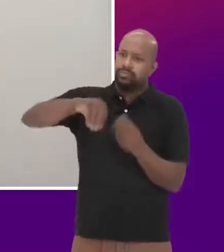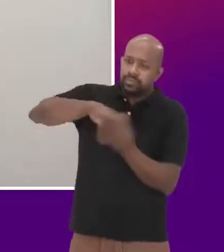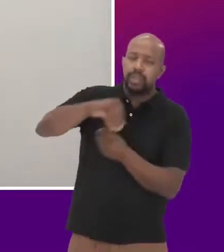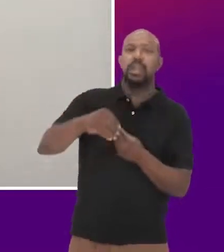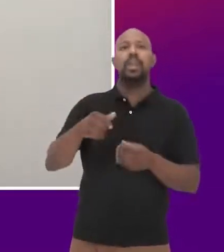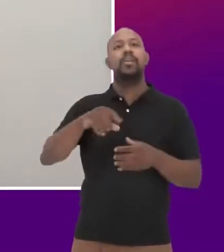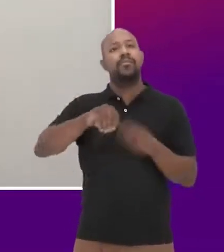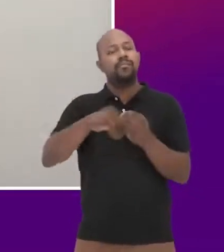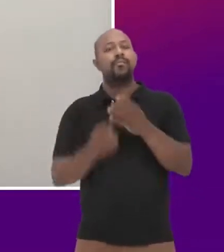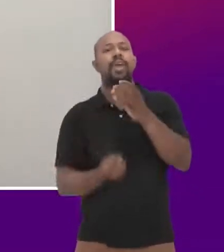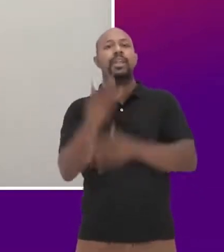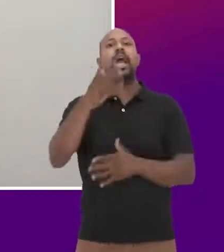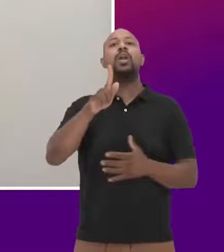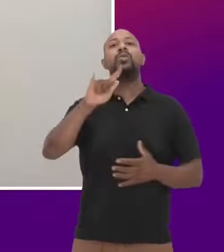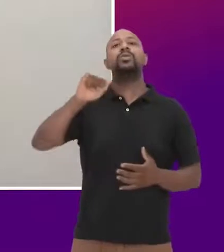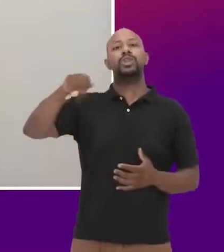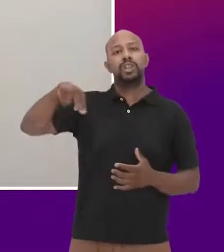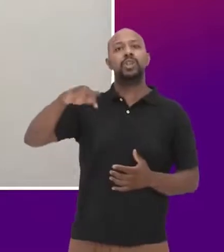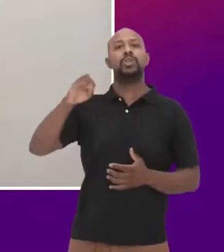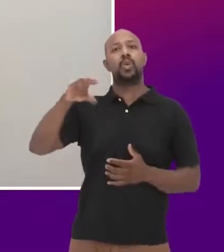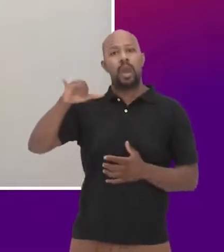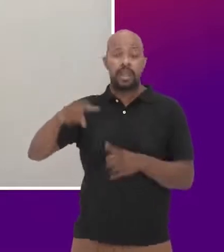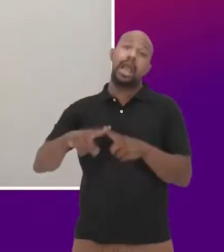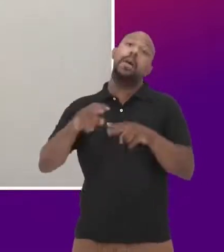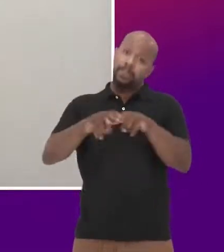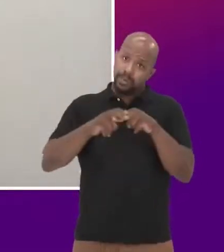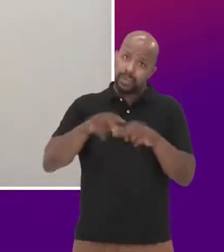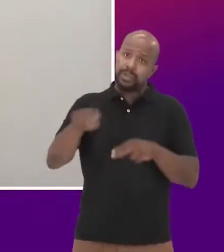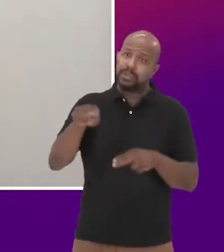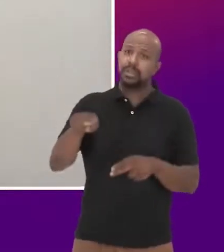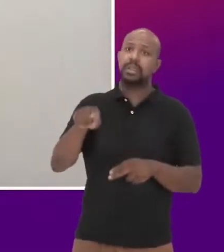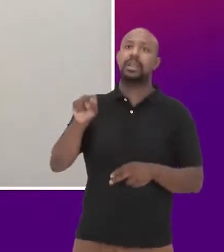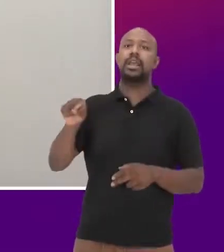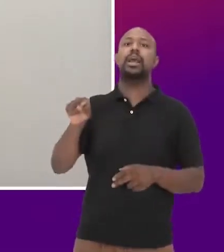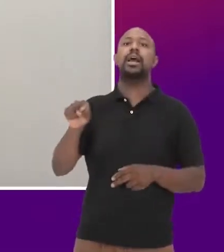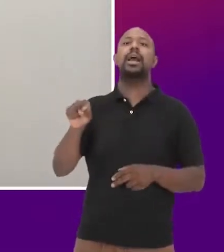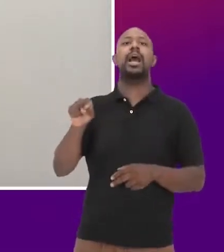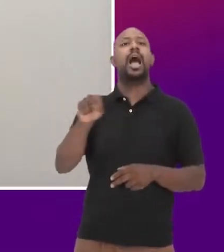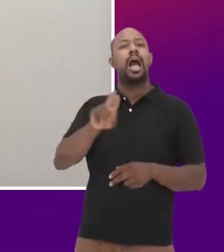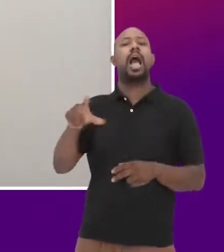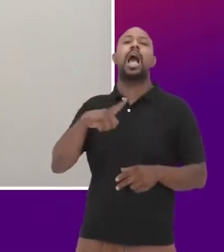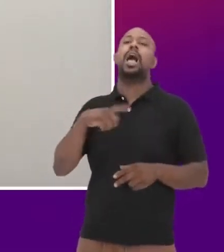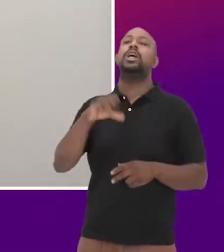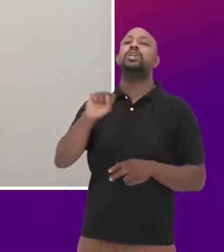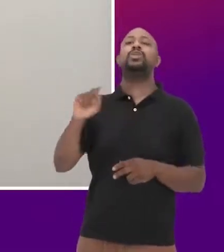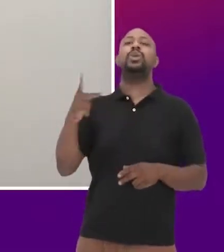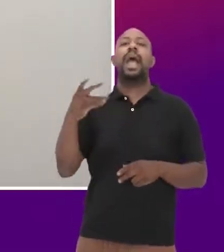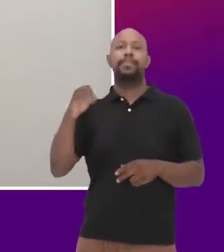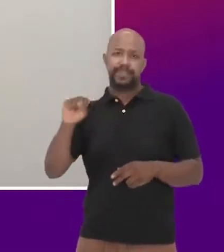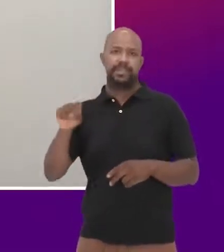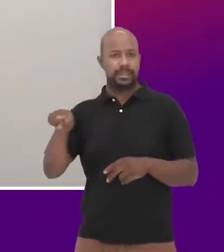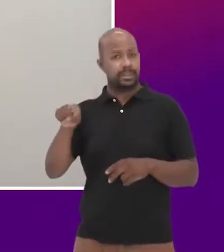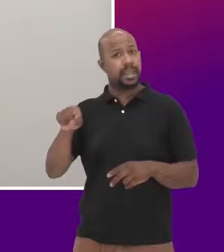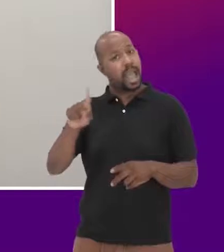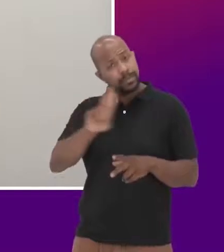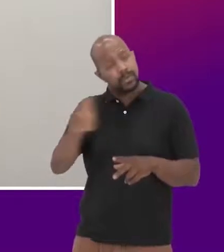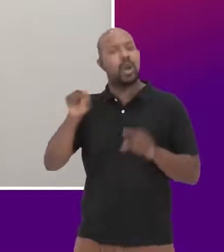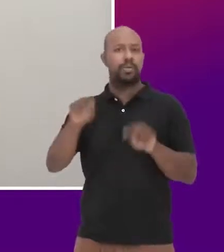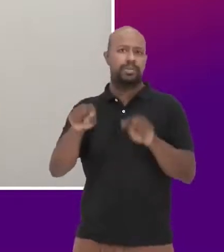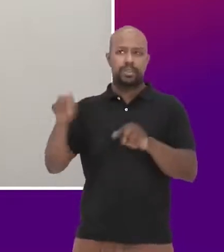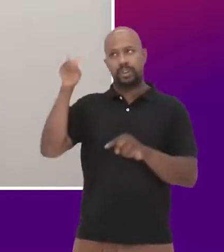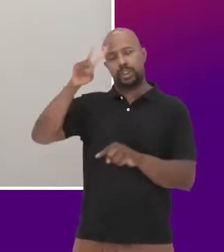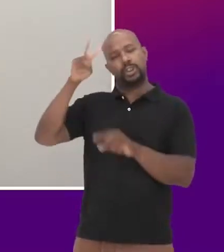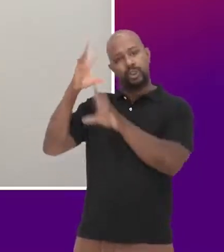gin tônica. É por isso que a Schweppes até hoje chama Indian Tonic, por causa dessa